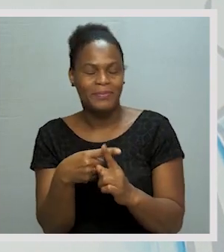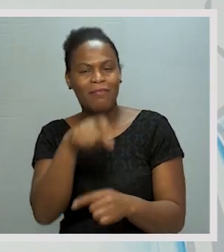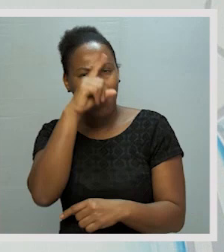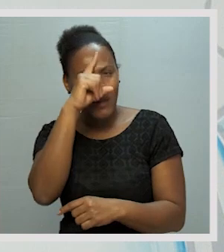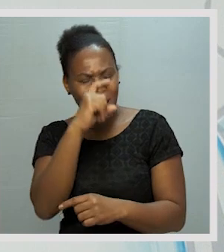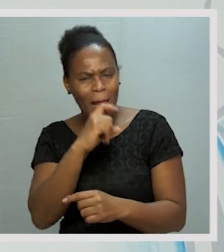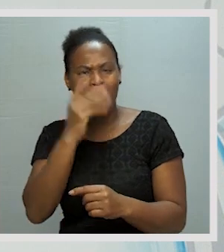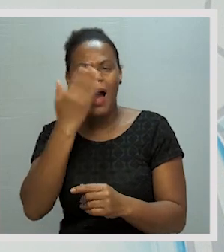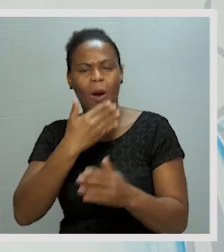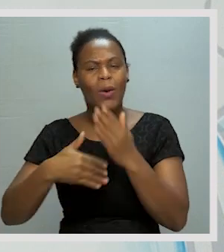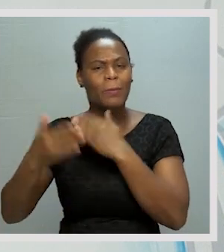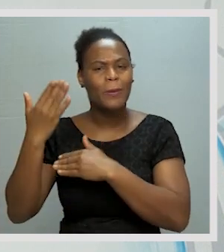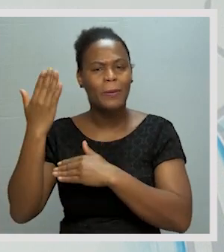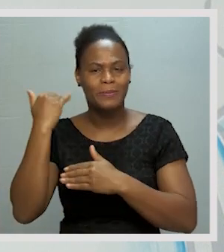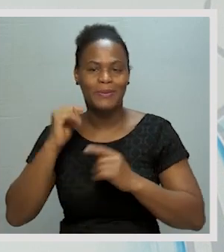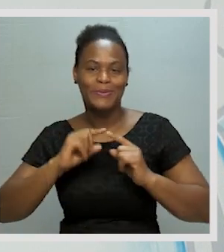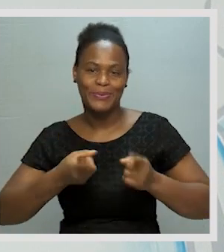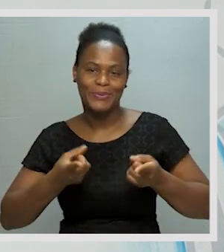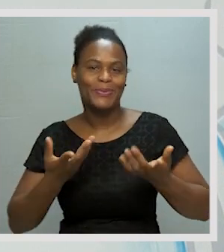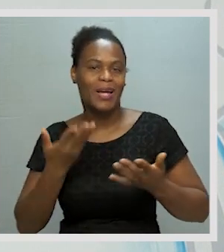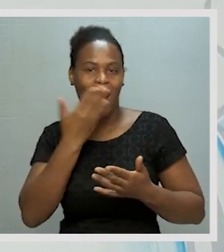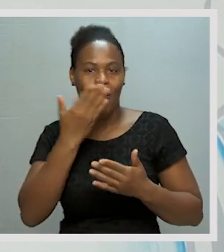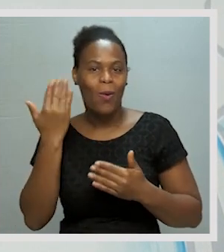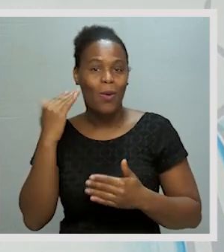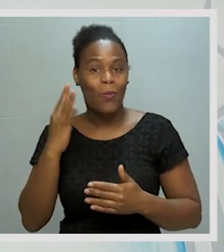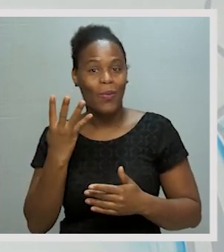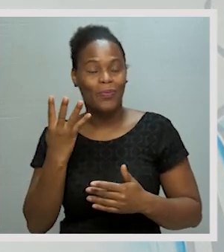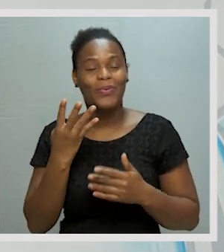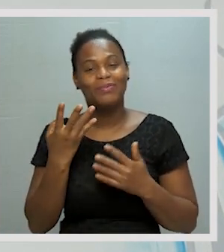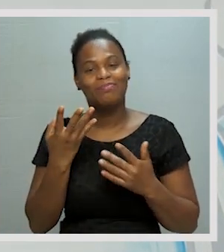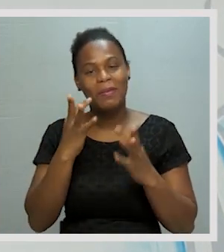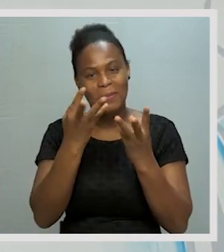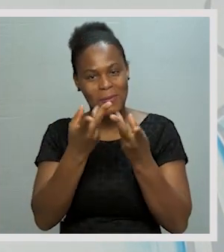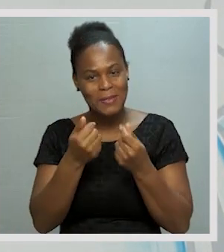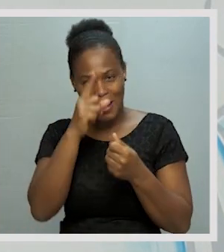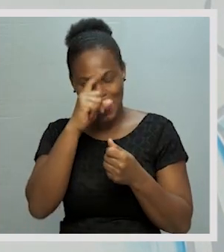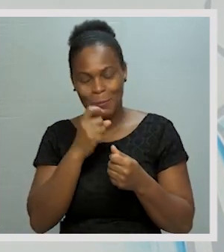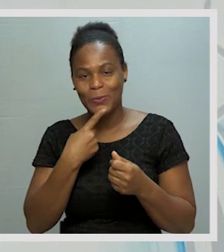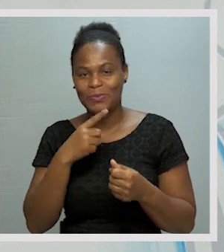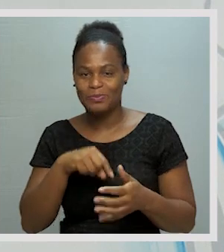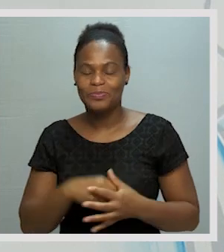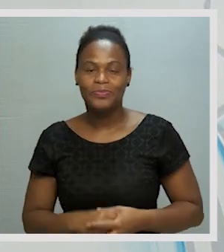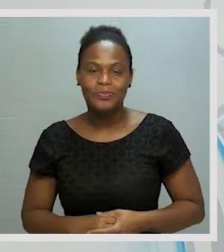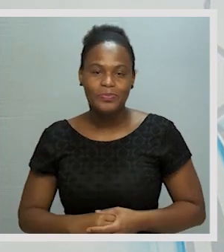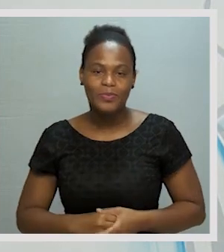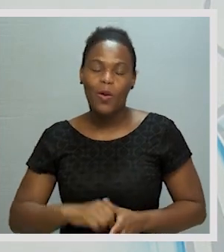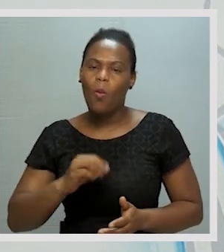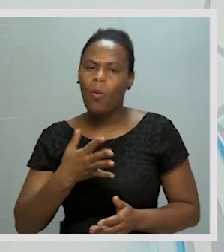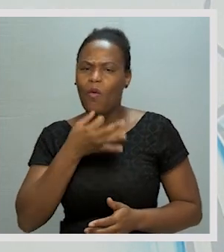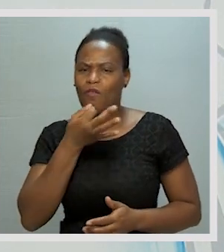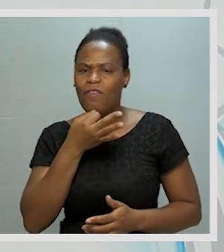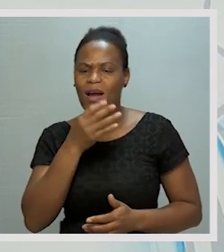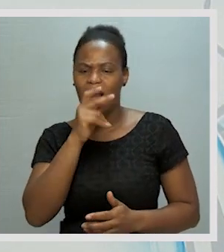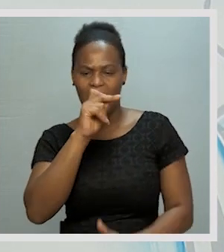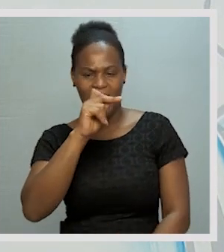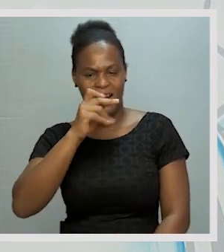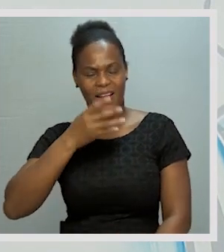recapitulação daquilo que foi o início da nossa aula 4 de matemática. Quando se fala de